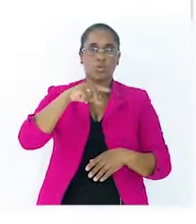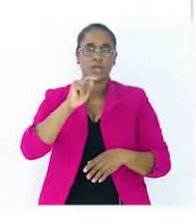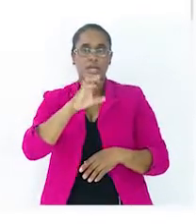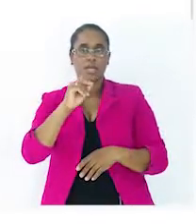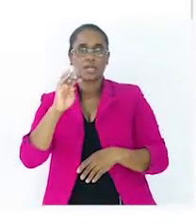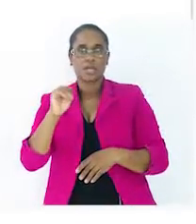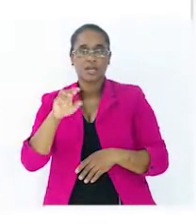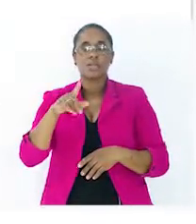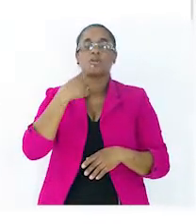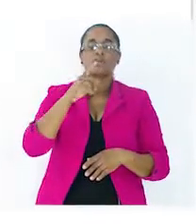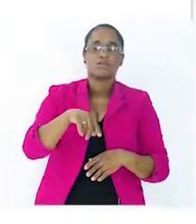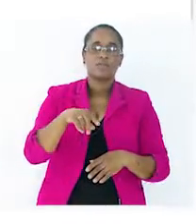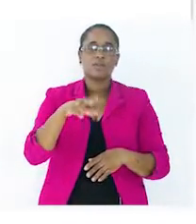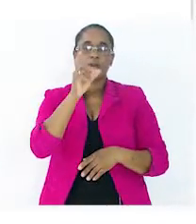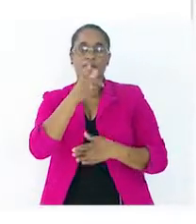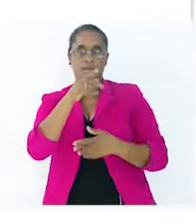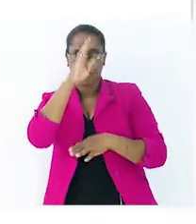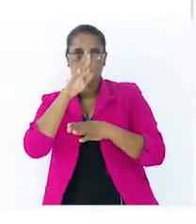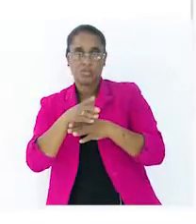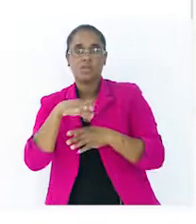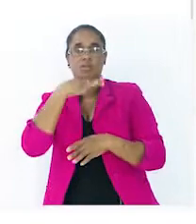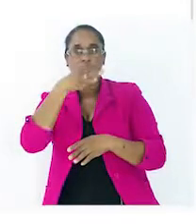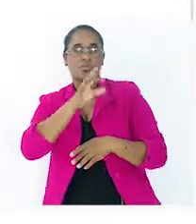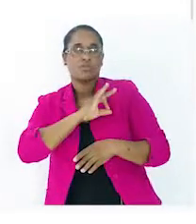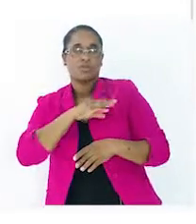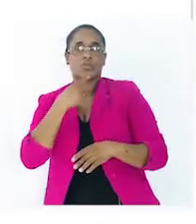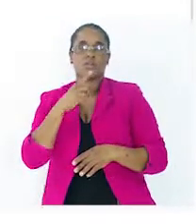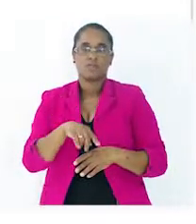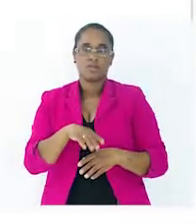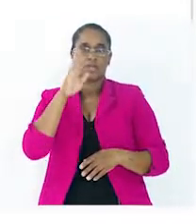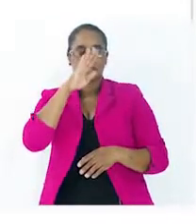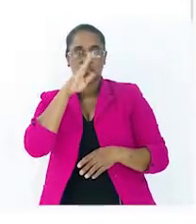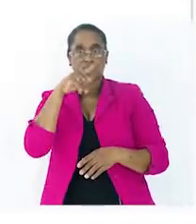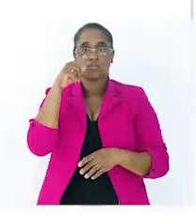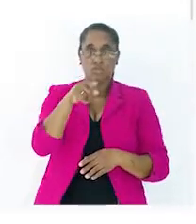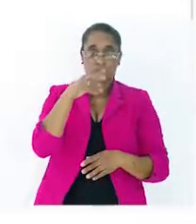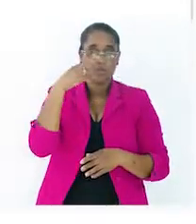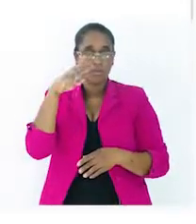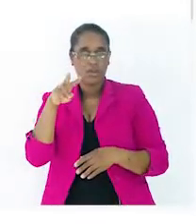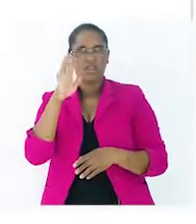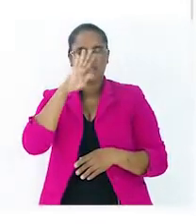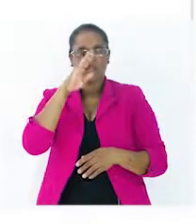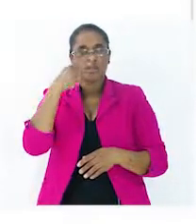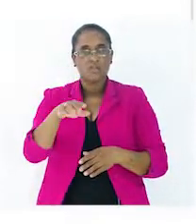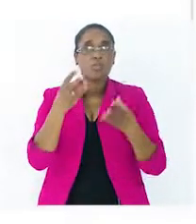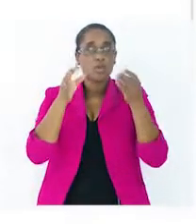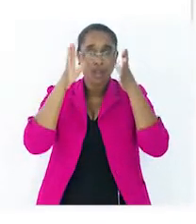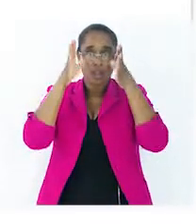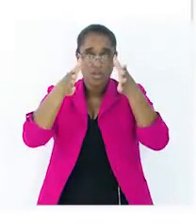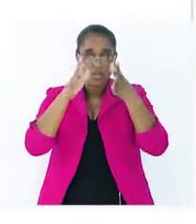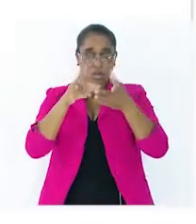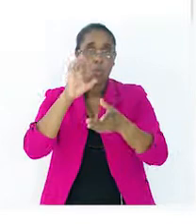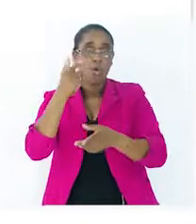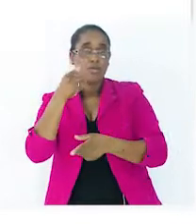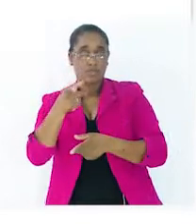novamente a passagem onde fala o professor novamente. Se reparares, se estiveres lá com muita atenção, quanto